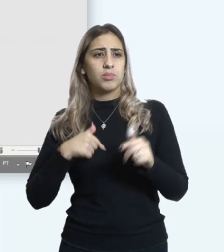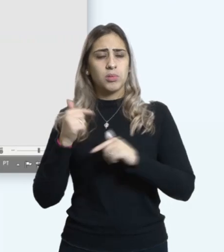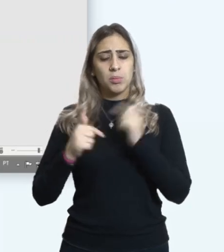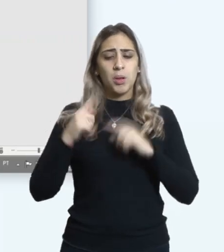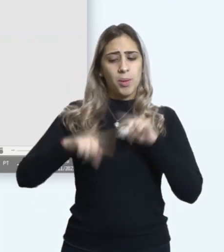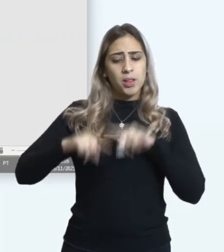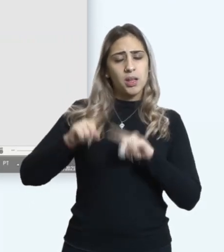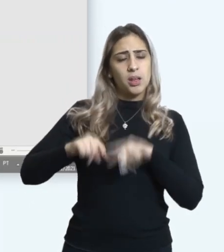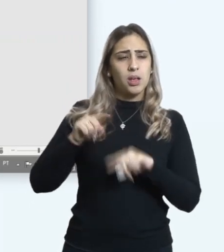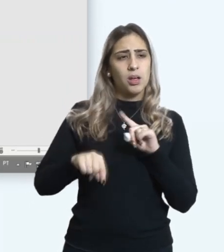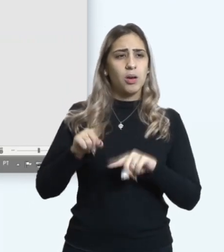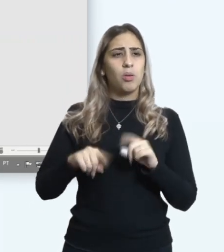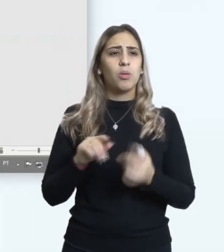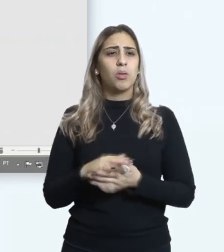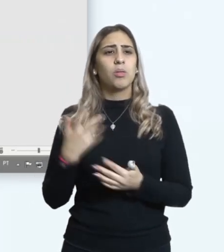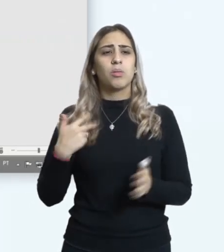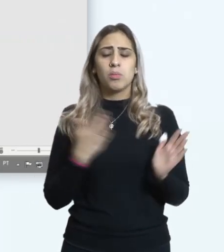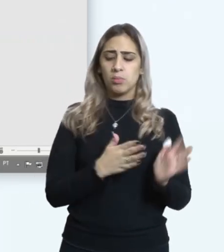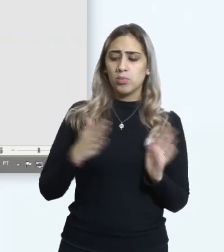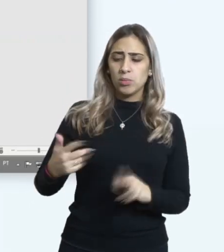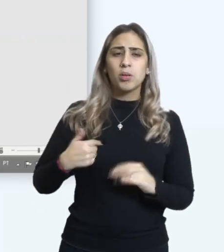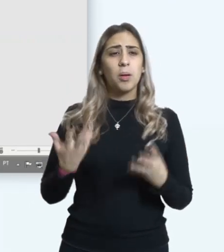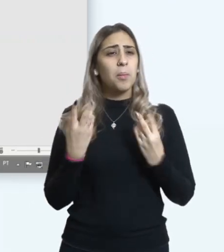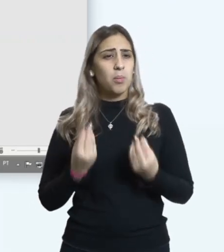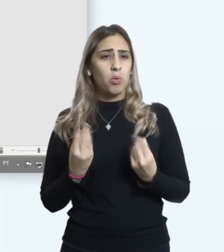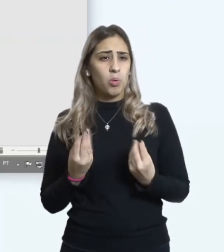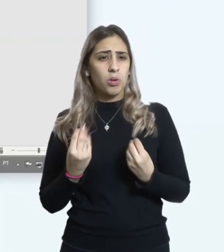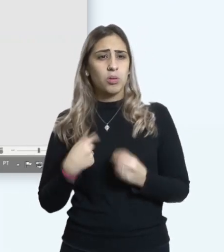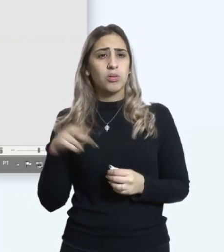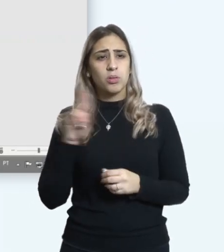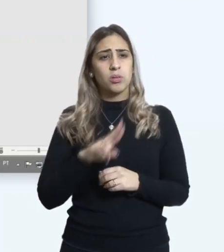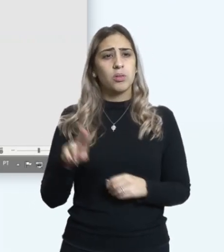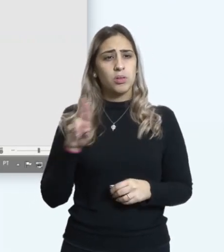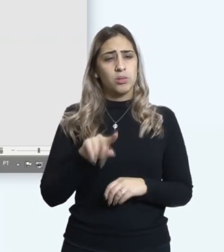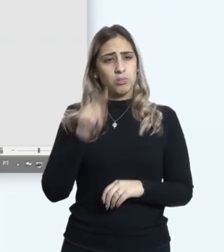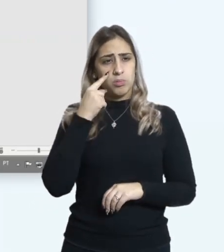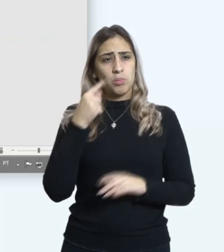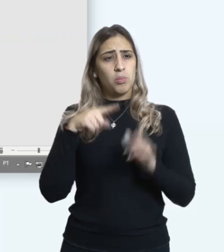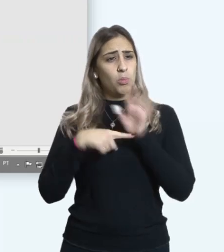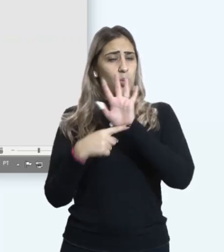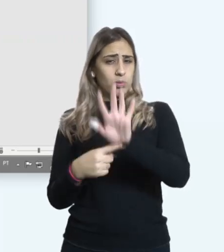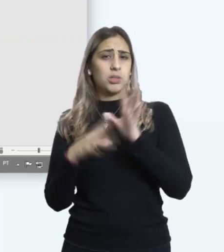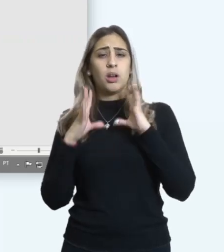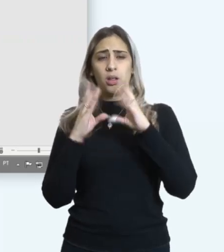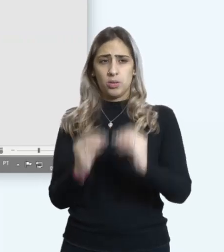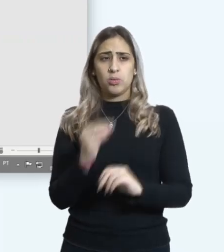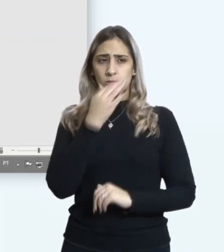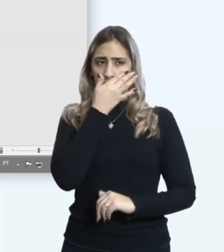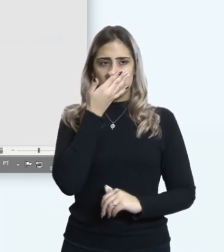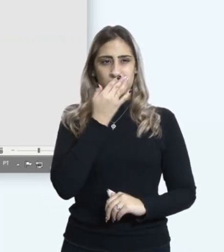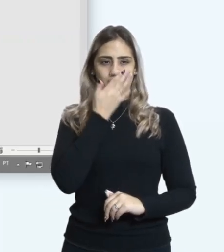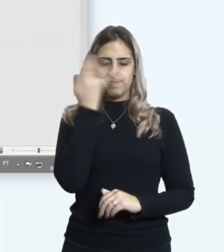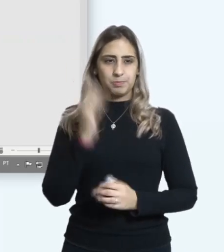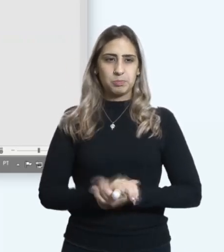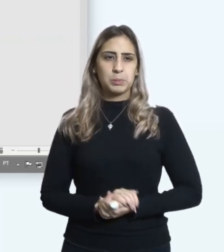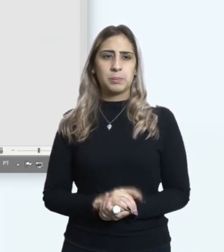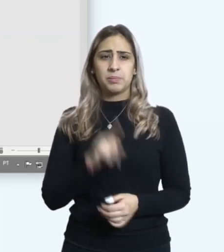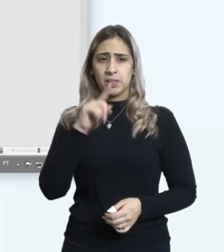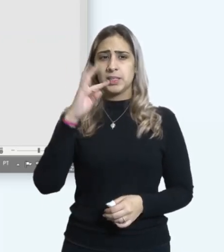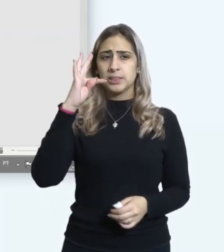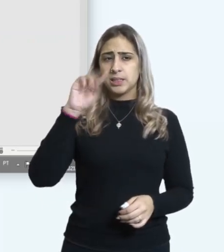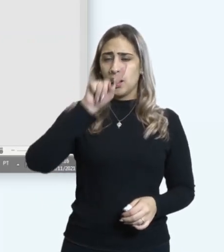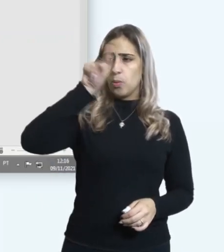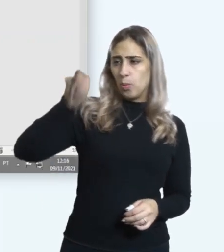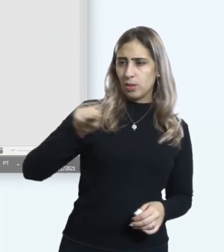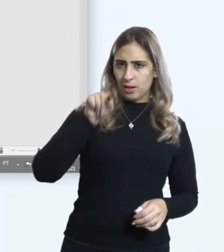material, quero mostrar para vocês um recurso que eu uso muito, que é esse mostrar tudo, é esse pezinho ao contrário. Ele nos